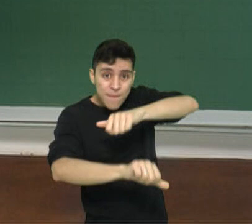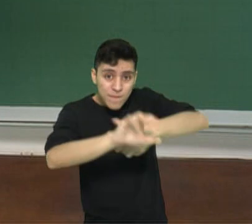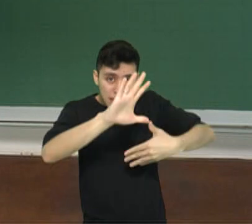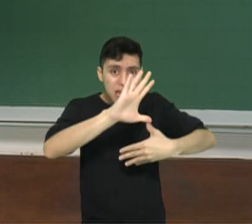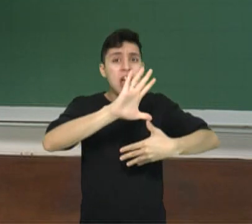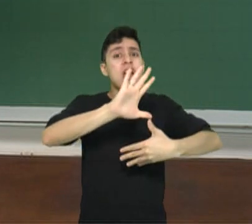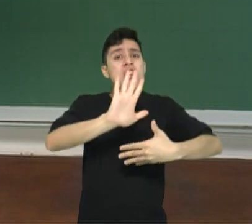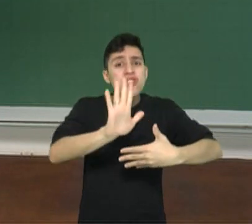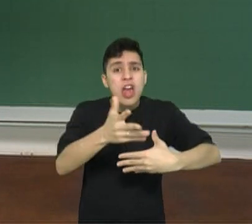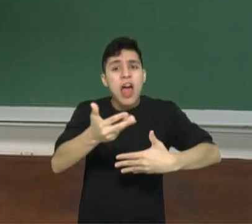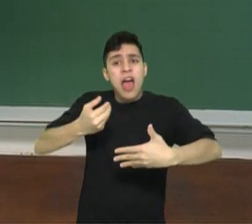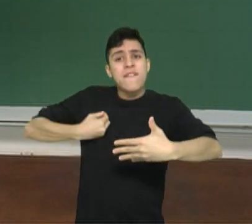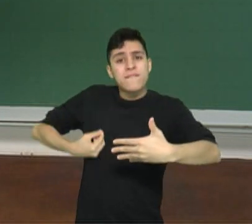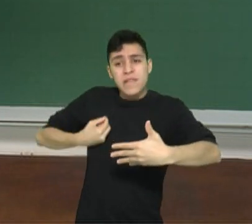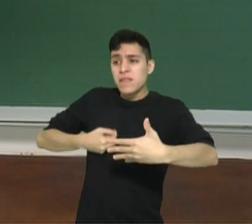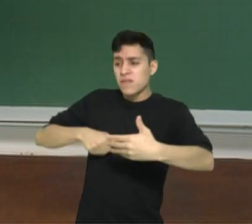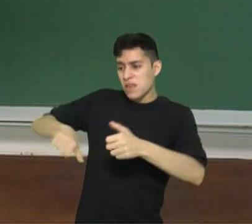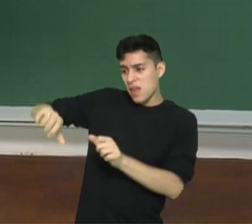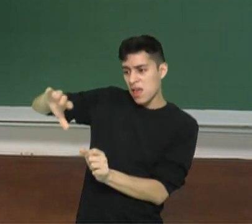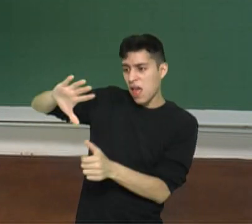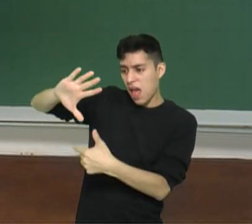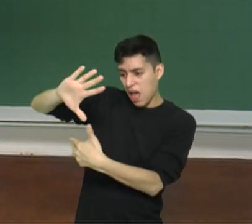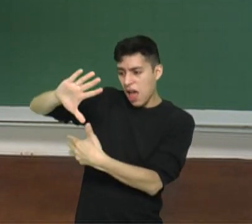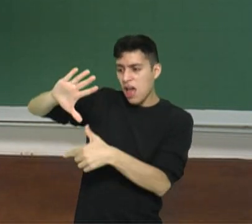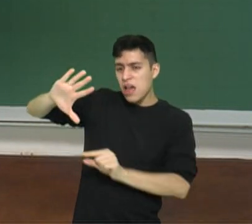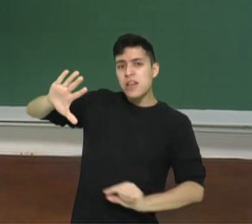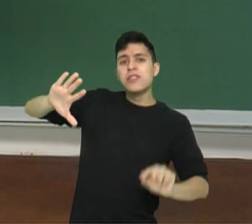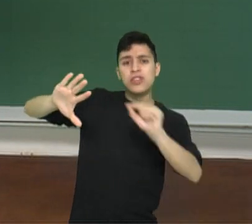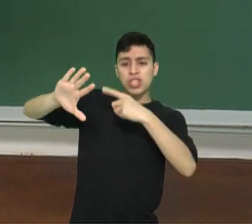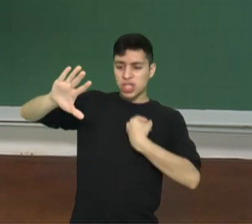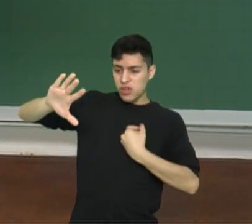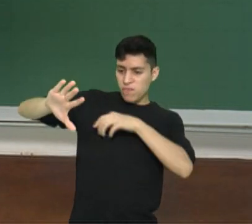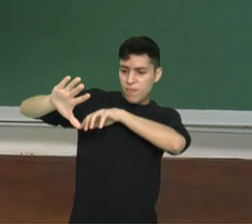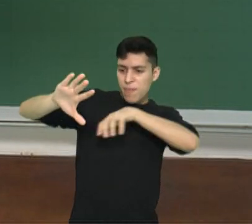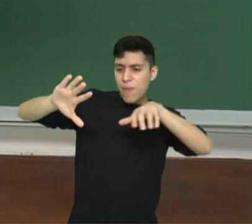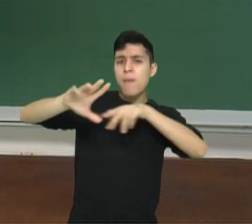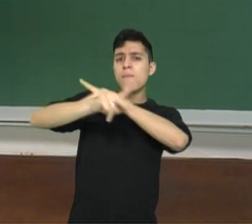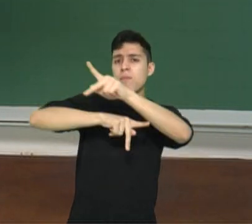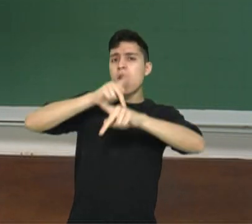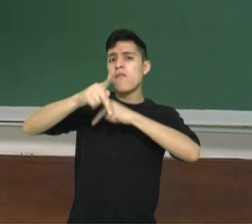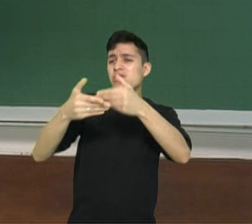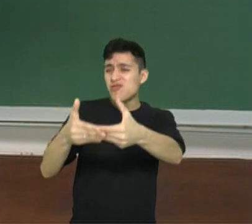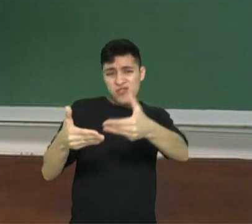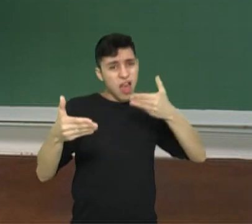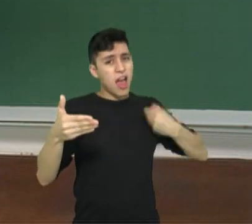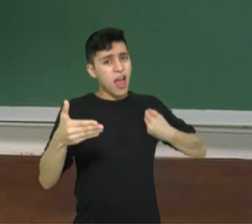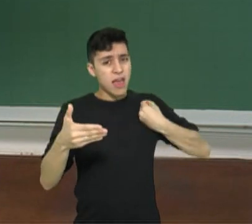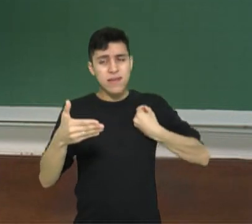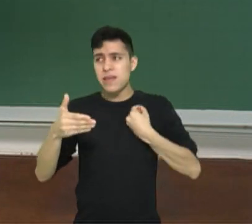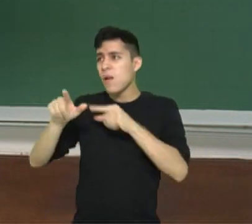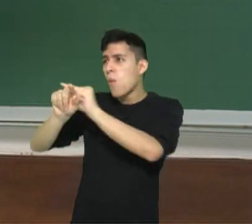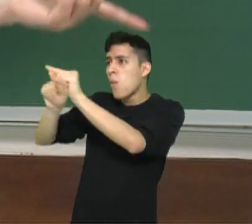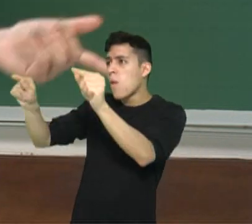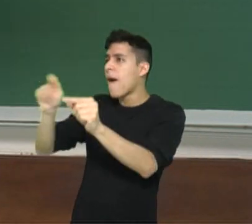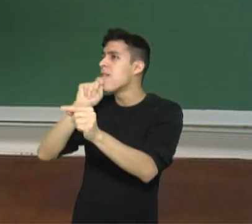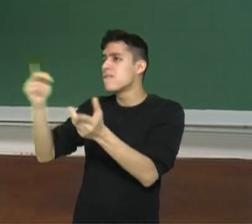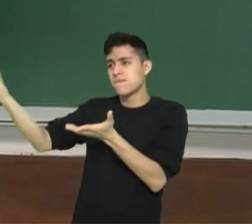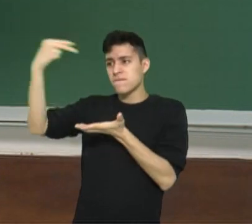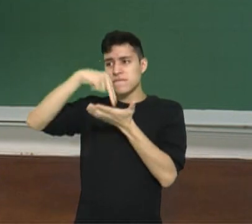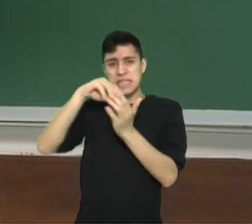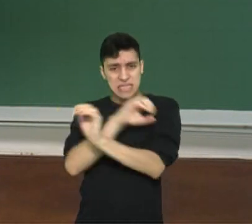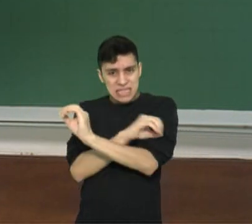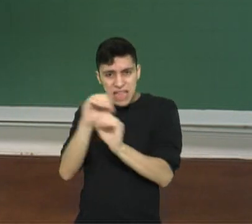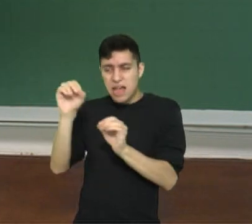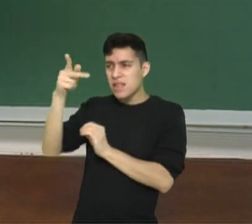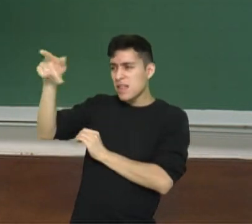isso que nós vamos falar aqui. Porque antes desses europeus virem para cá com a sua mentalidade, o